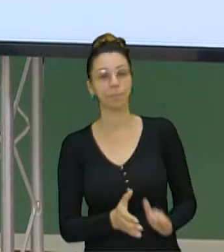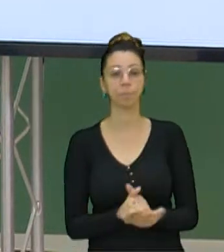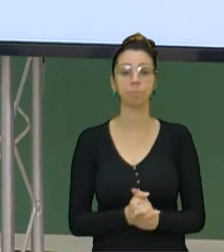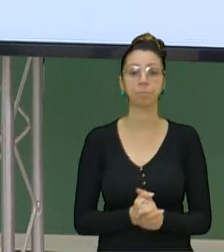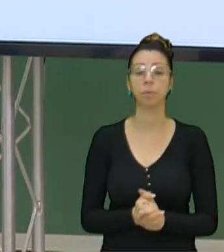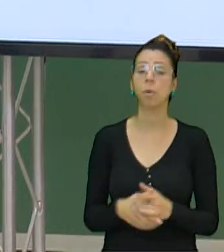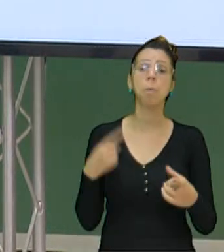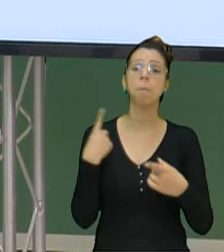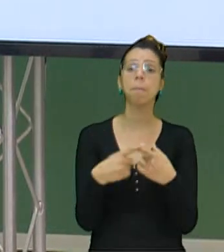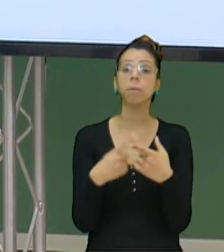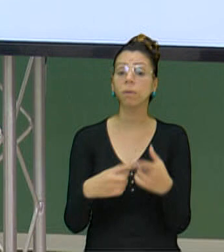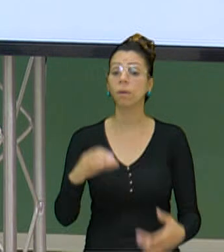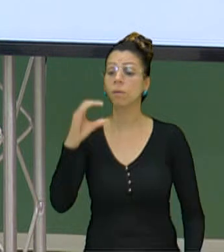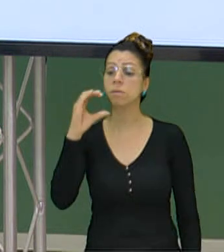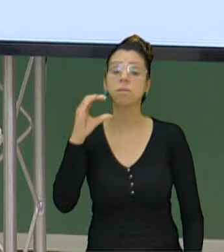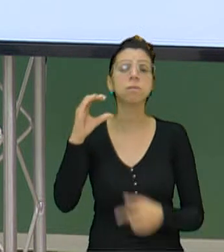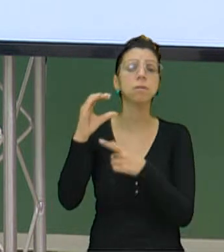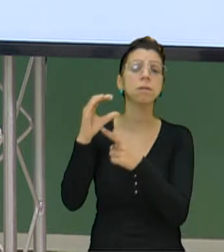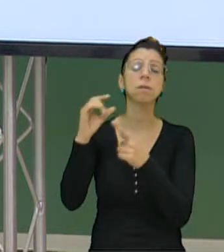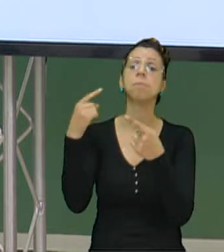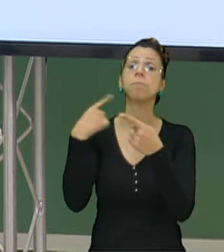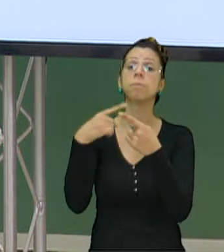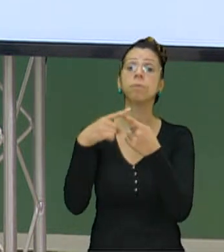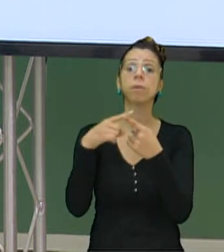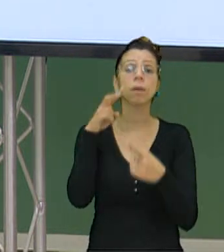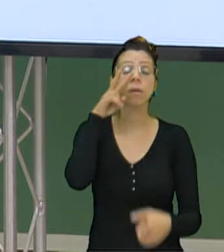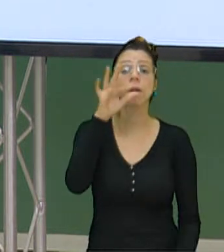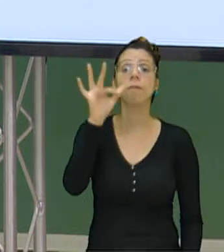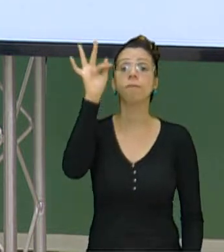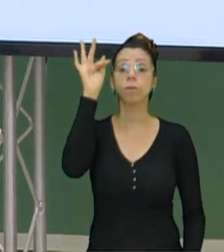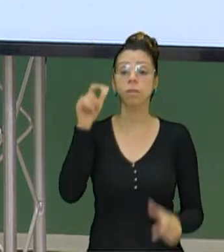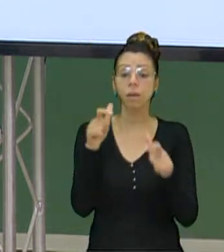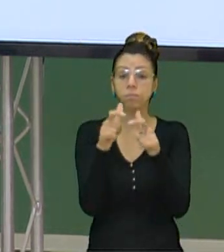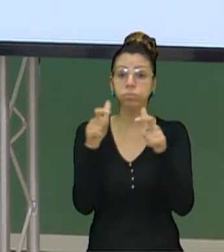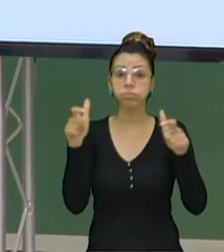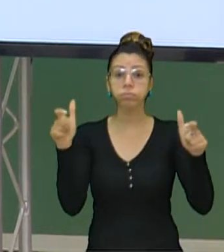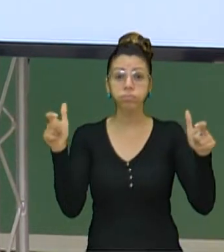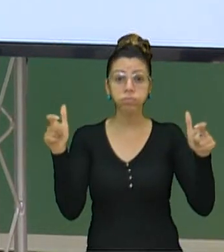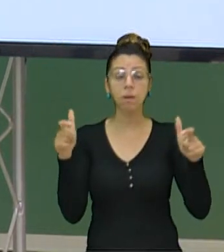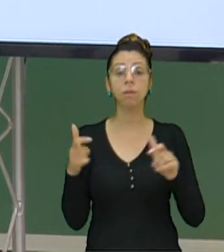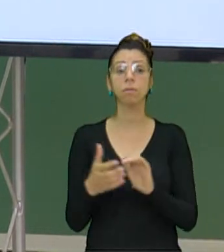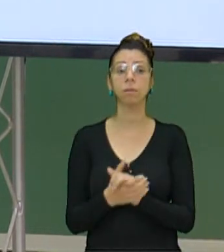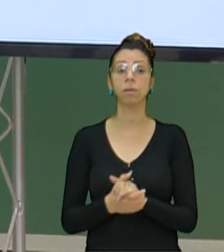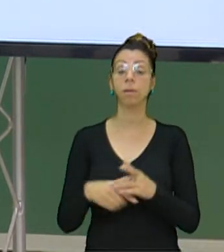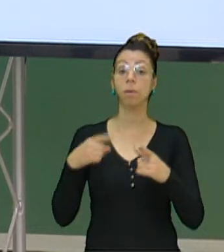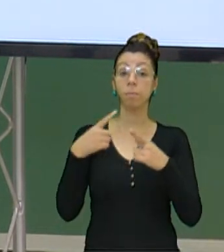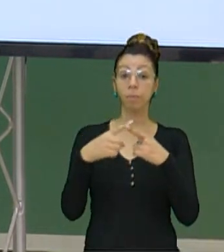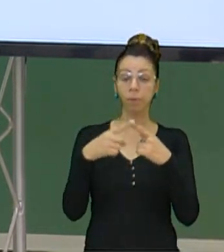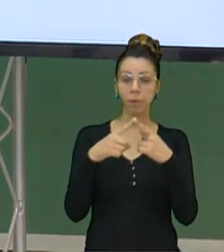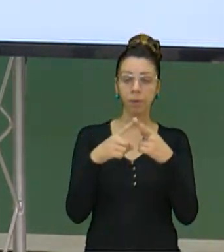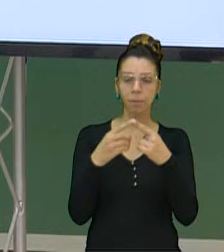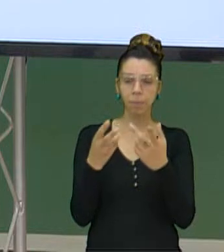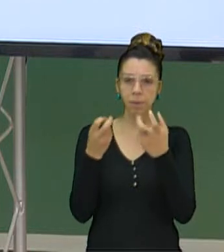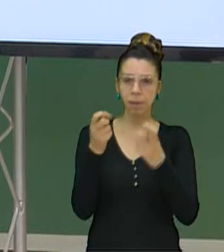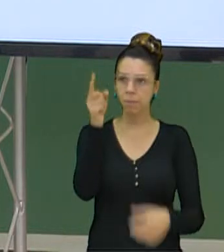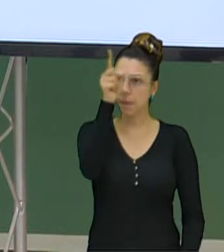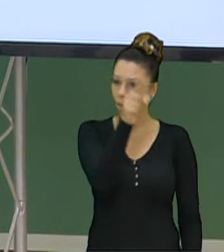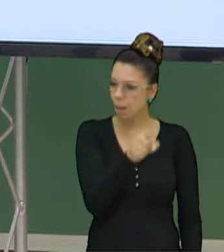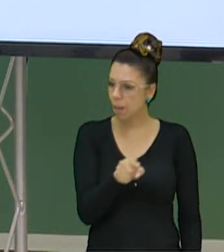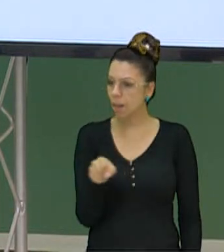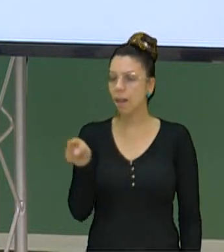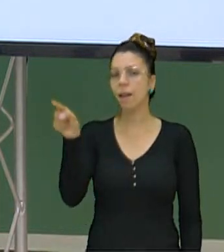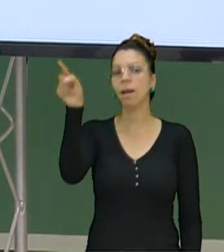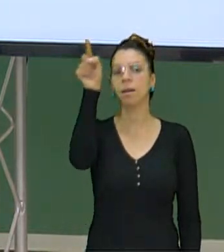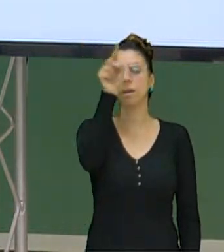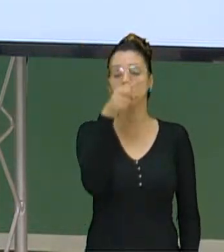é a questão C? Por que a força está aumentando? Gente, primeiro, olhem, até coloquei umas setas vermelhas aqui para chamar um